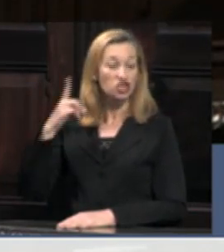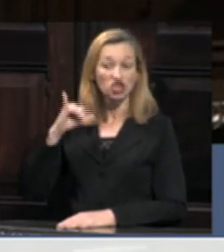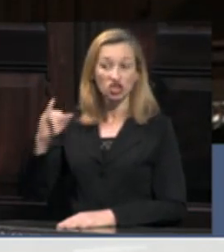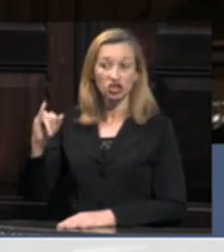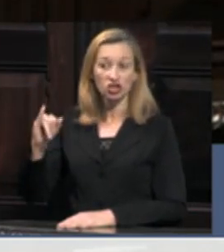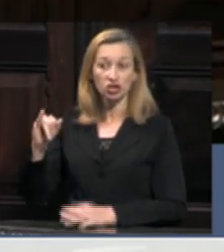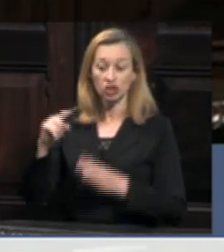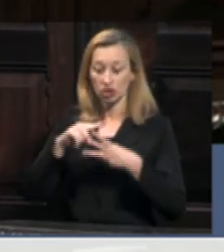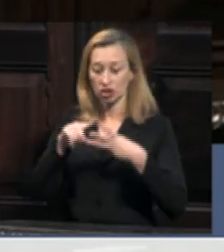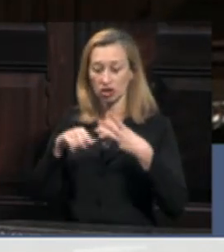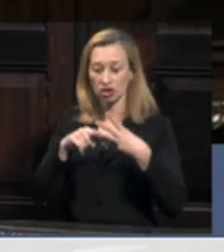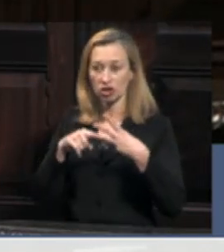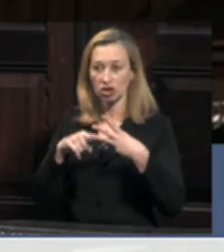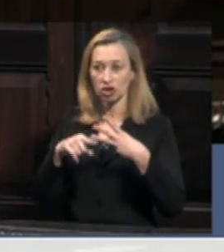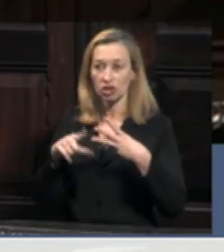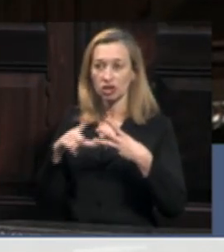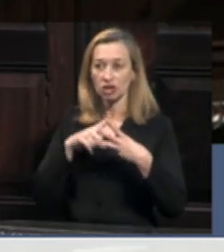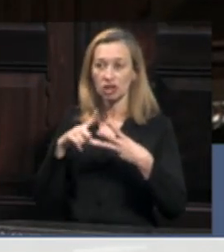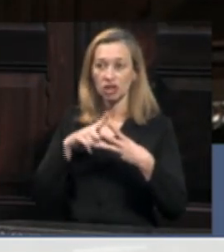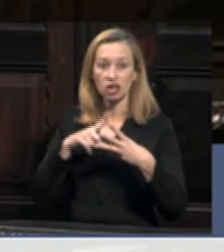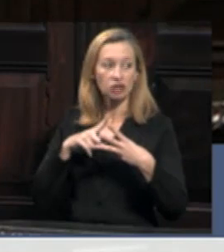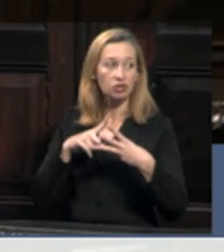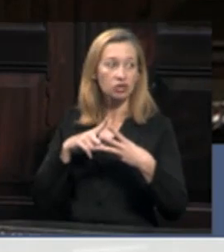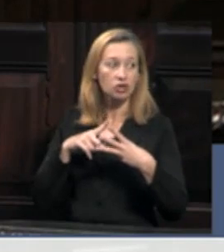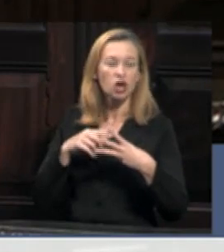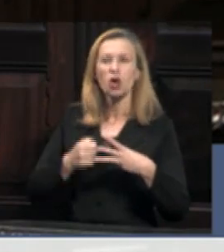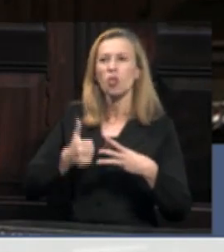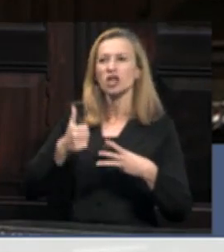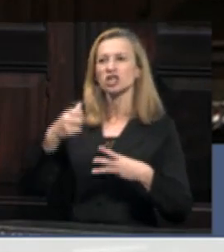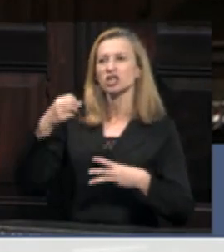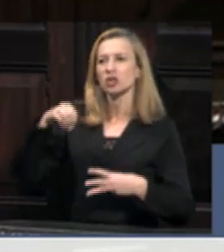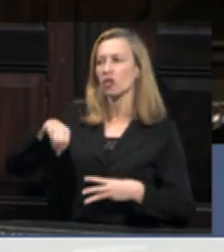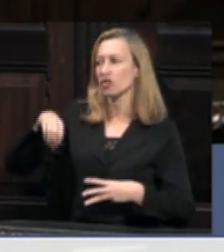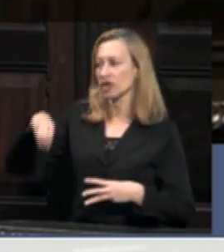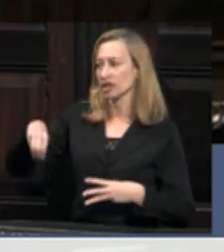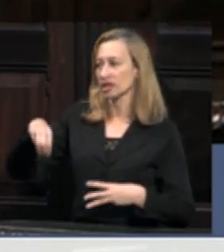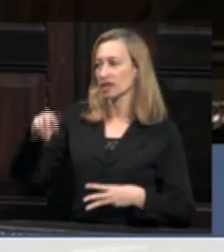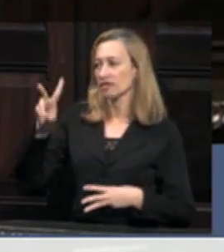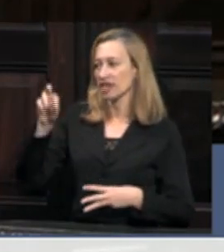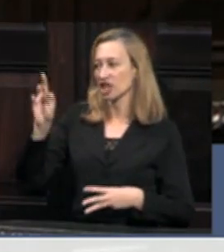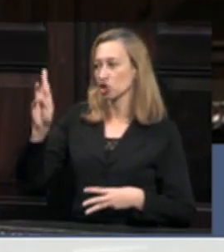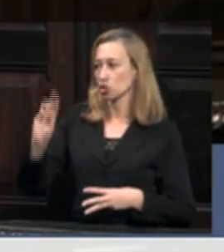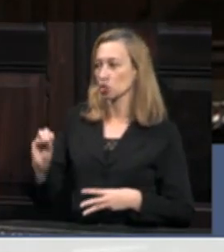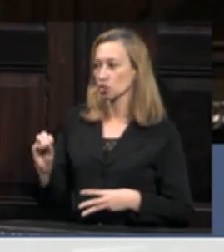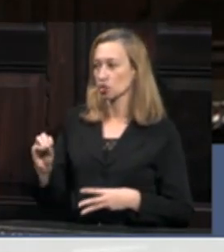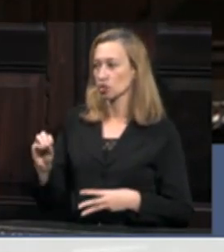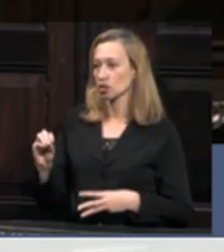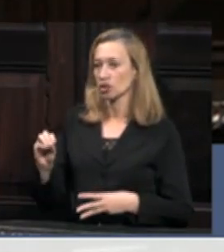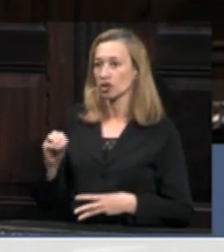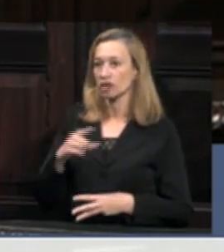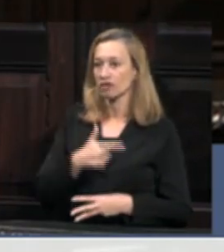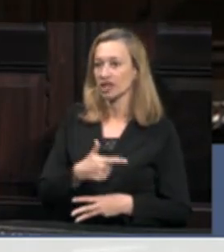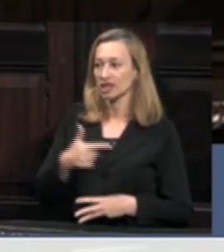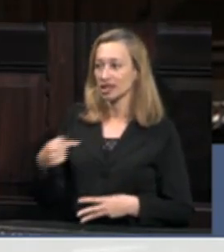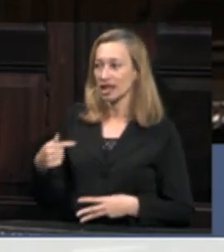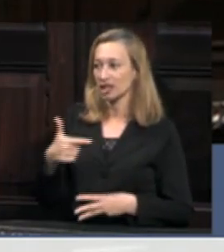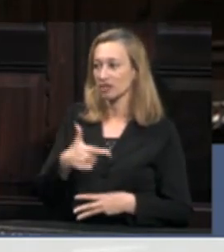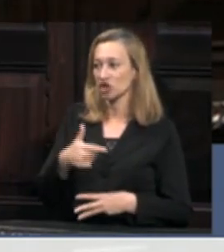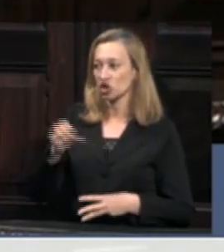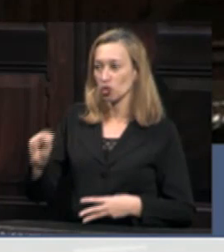teremos quase 90 vetos para serem votados. E nos vetos,